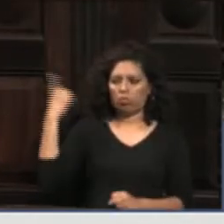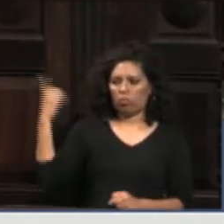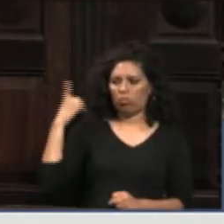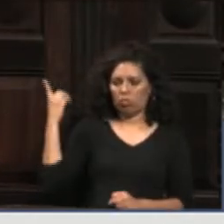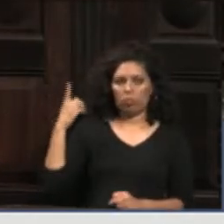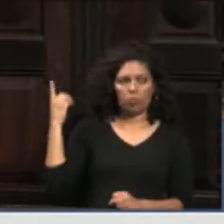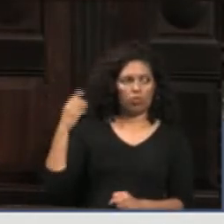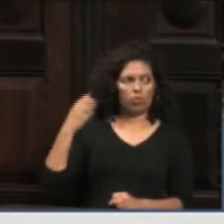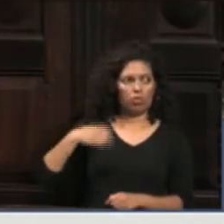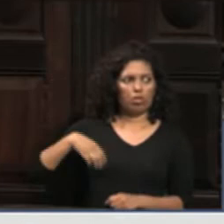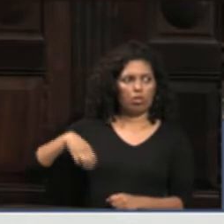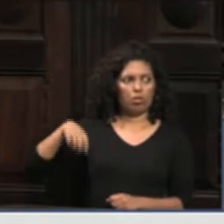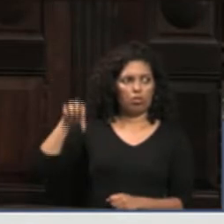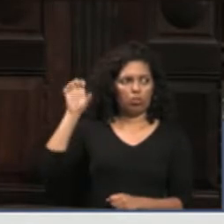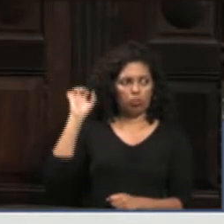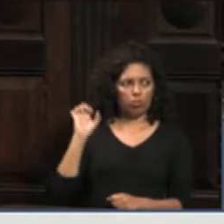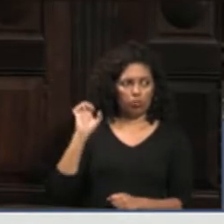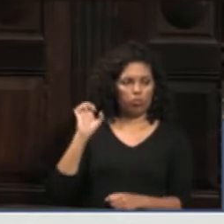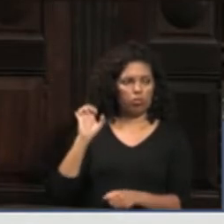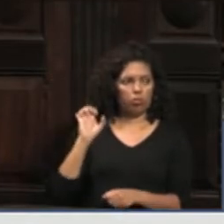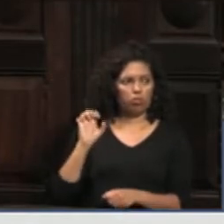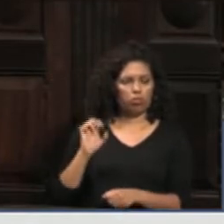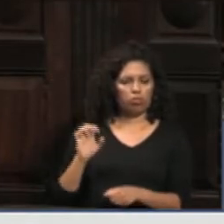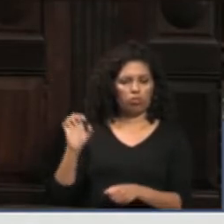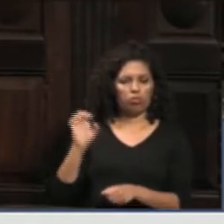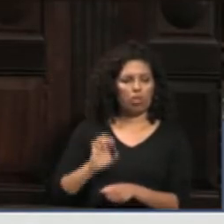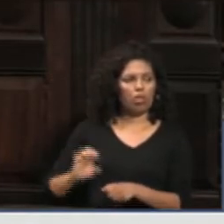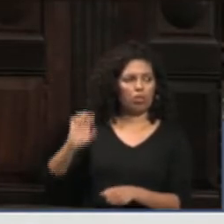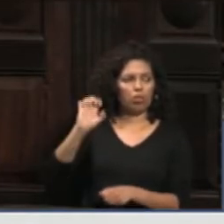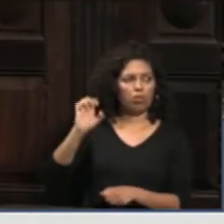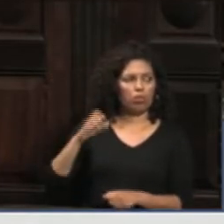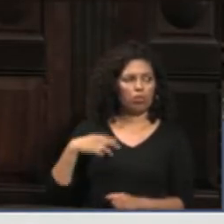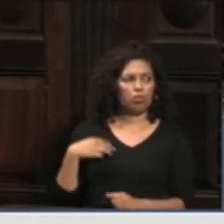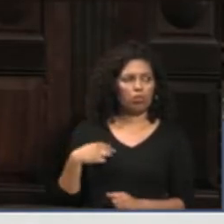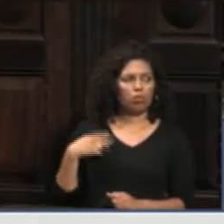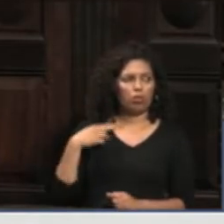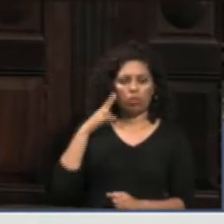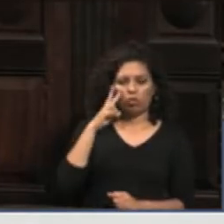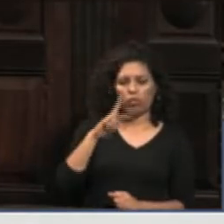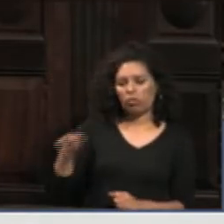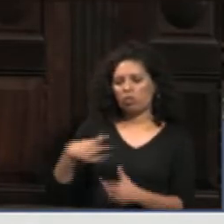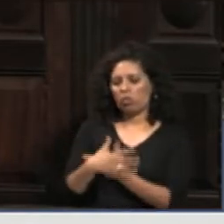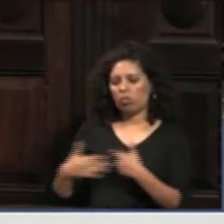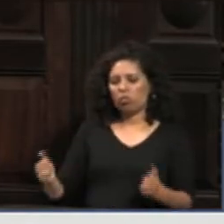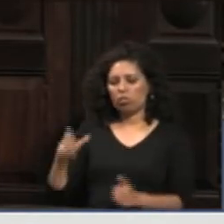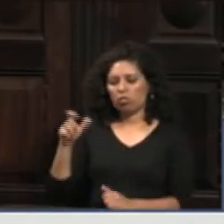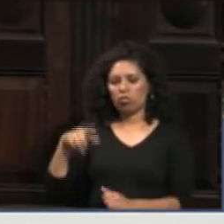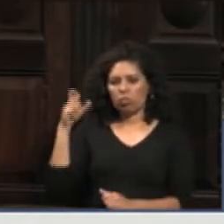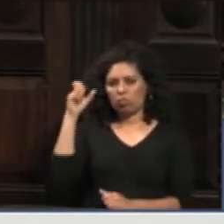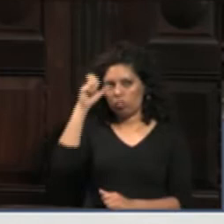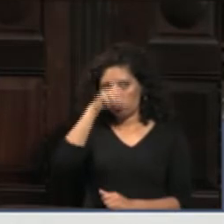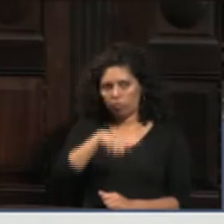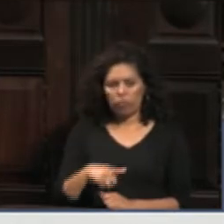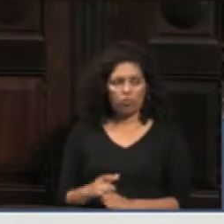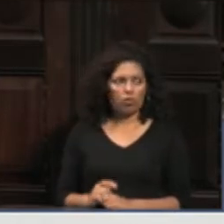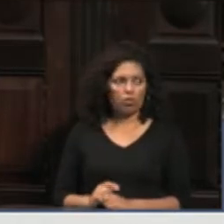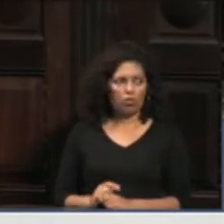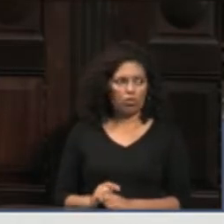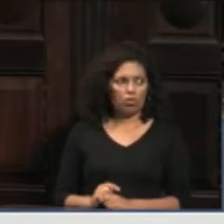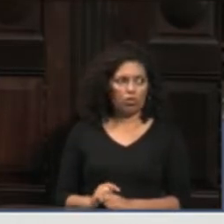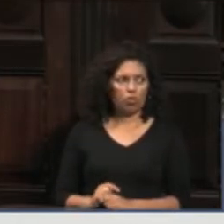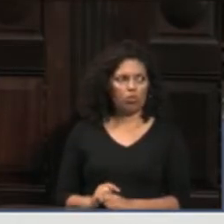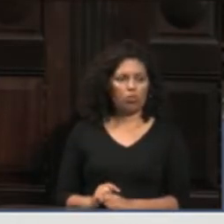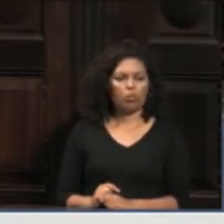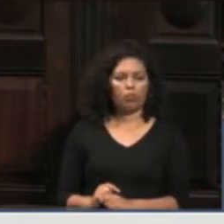talvez tenha vivido, e eu perguntei a alguns outros deputados, deputado Eulemar Coelho, se as coisas foram tão difíceis no Parlamento anteriormente, em